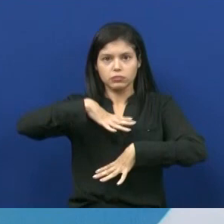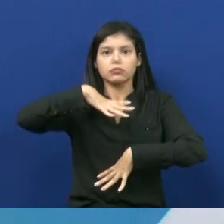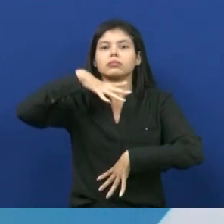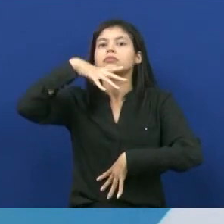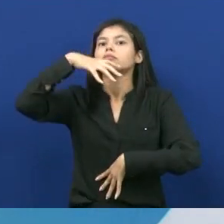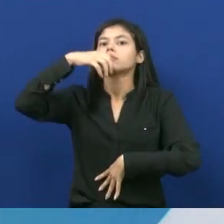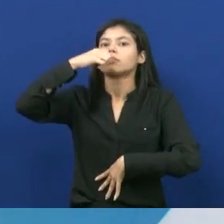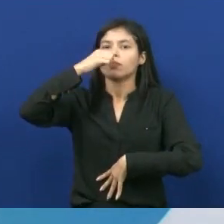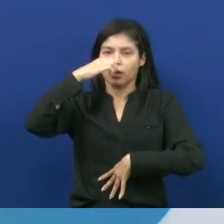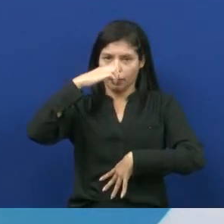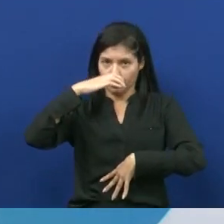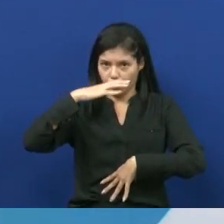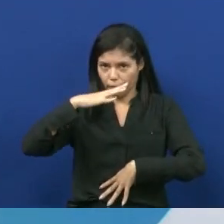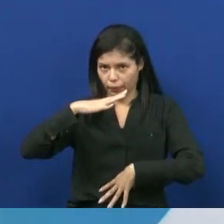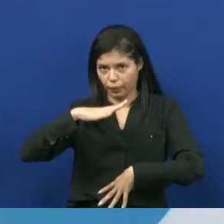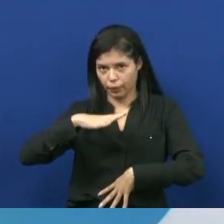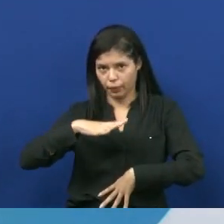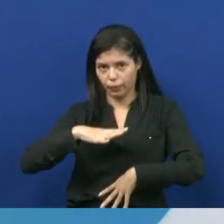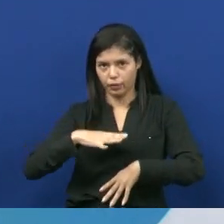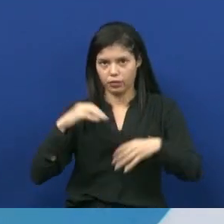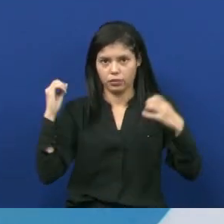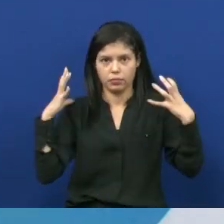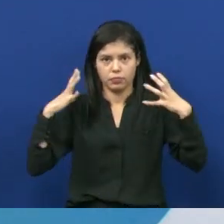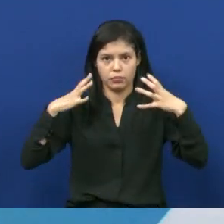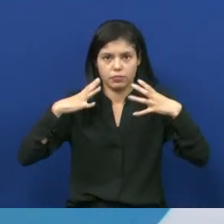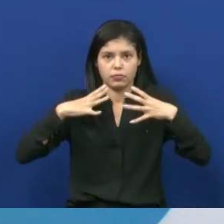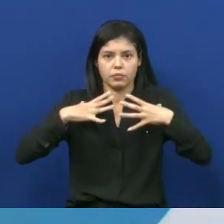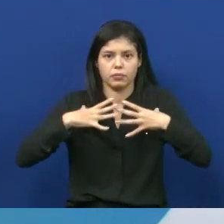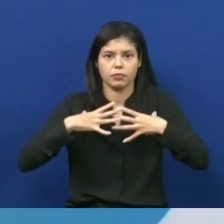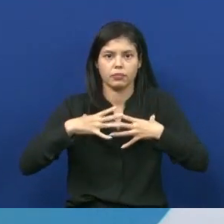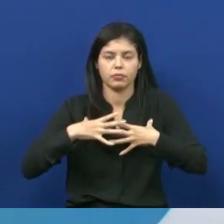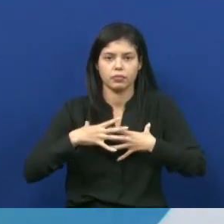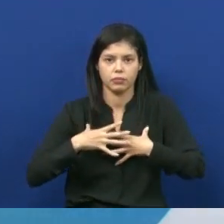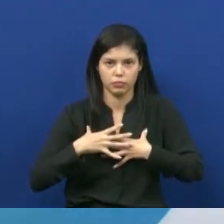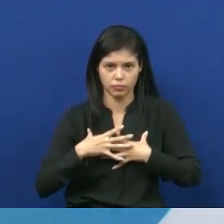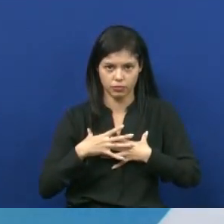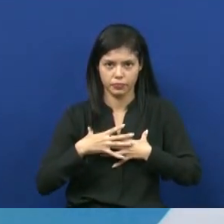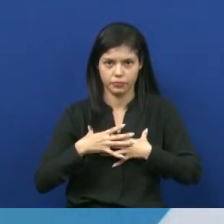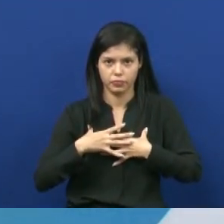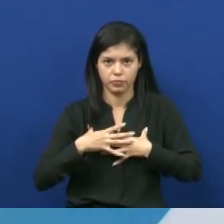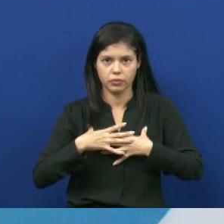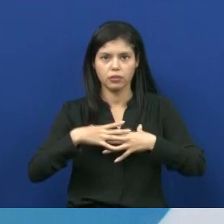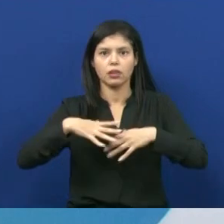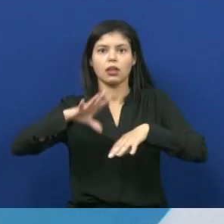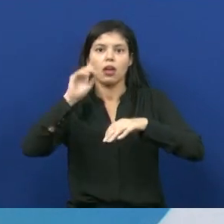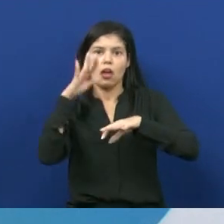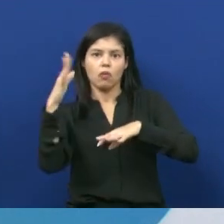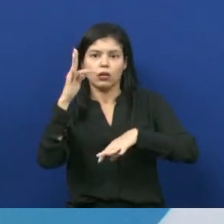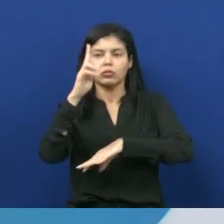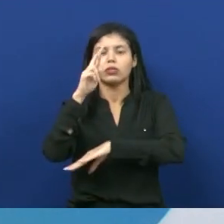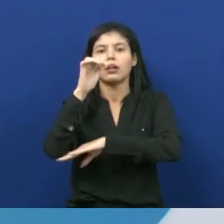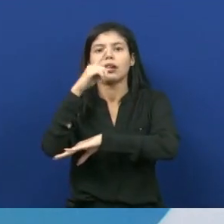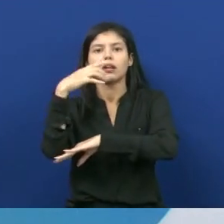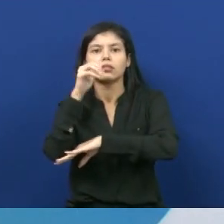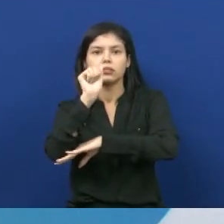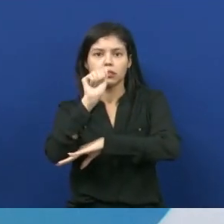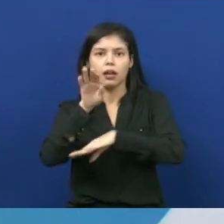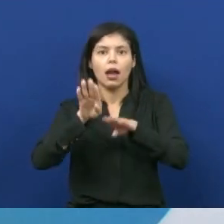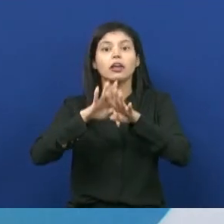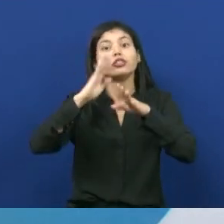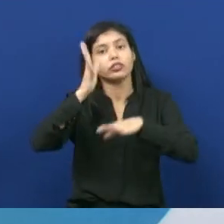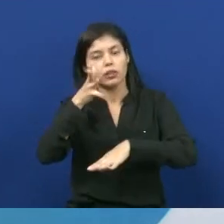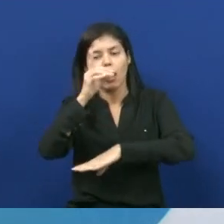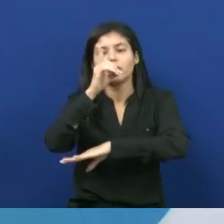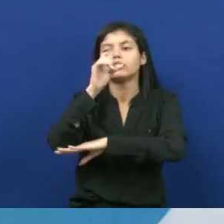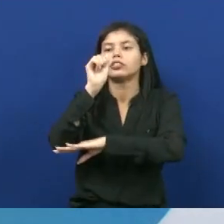expiramos, os nossos músculos relaxam, os nossos músculos da cavidade torácica. E o